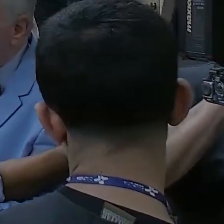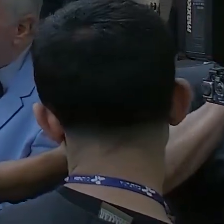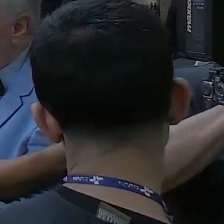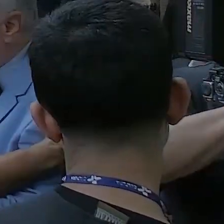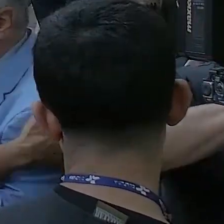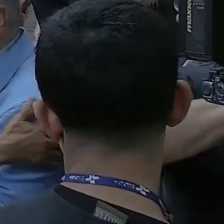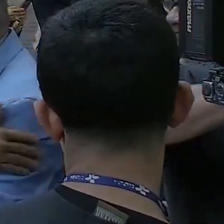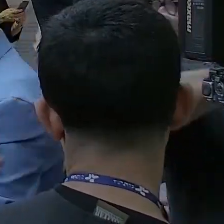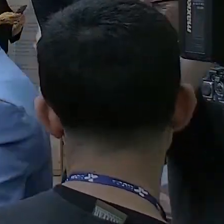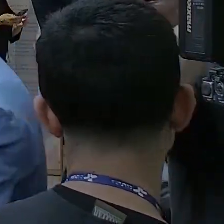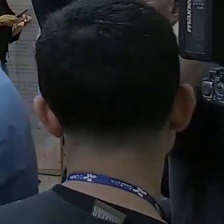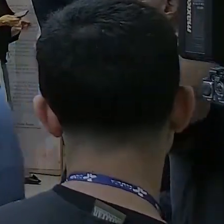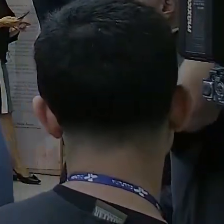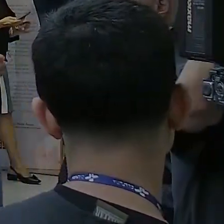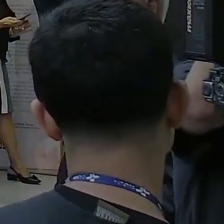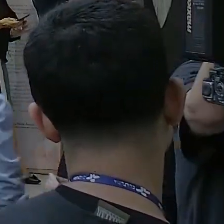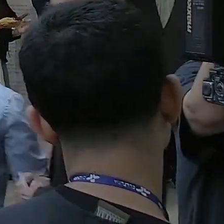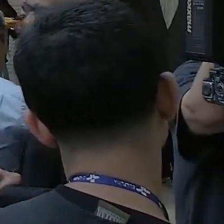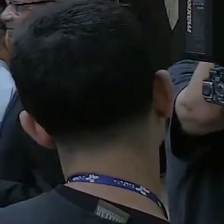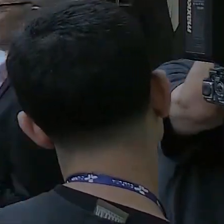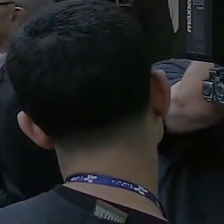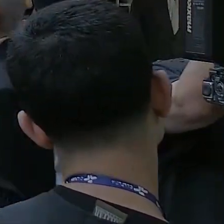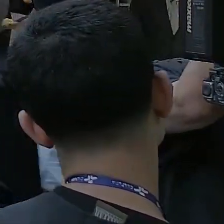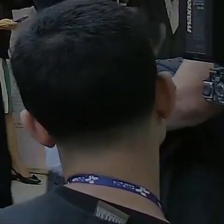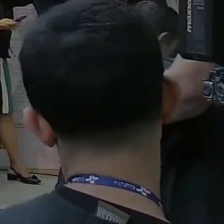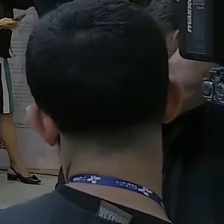Você pode ser irmão.